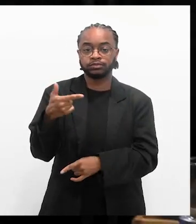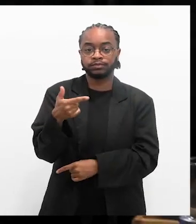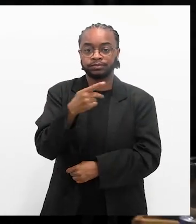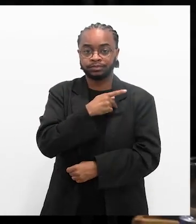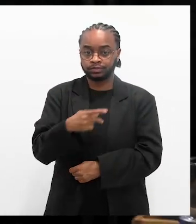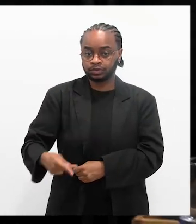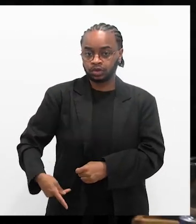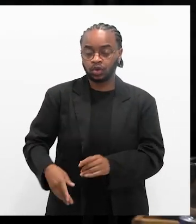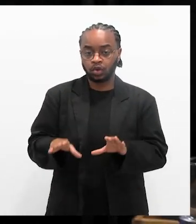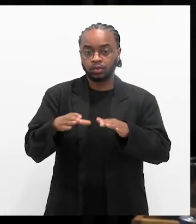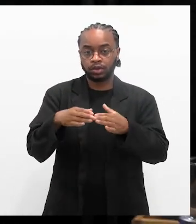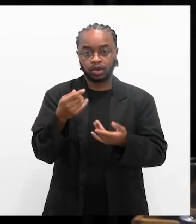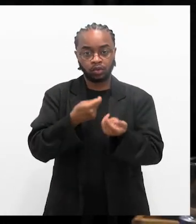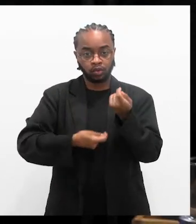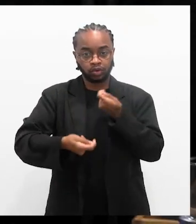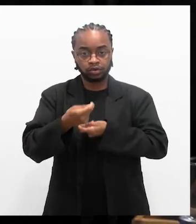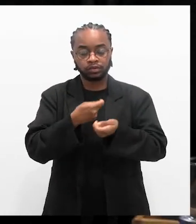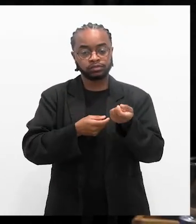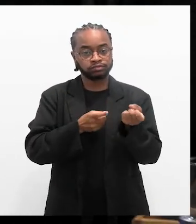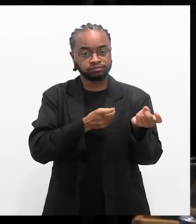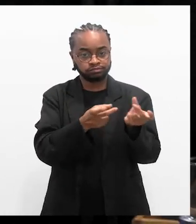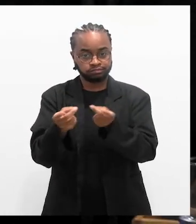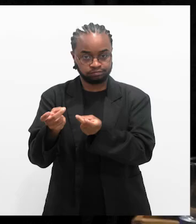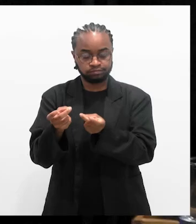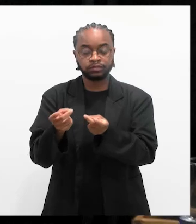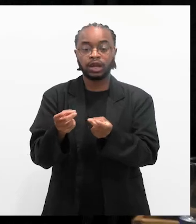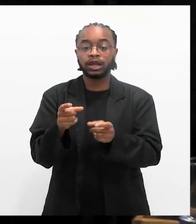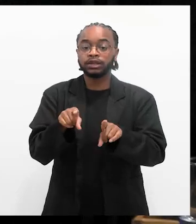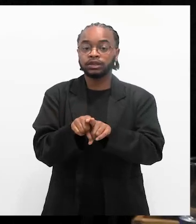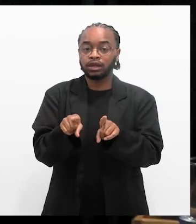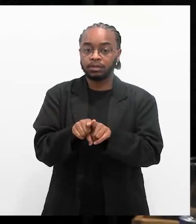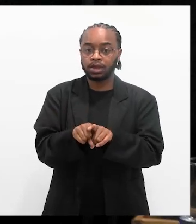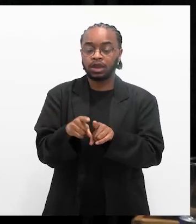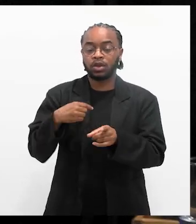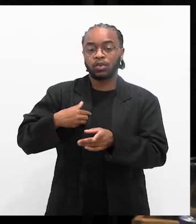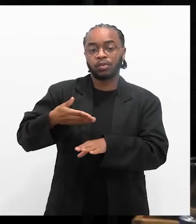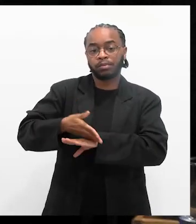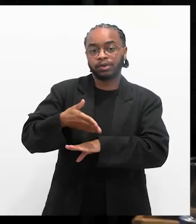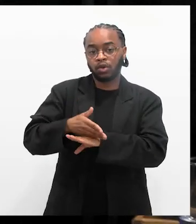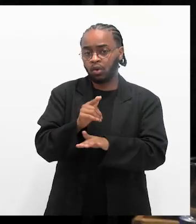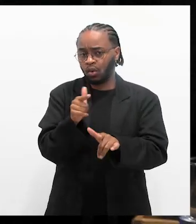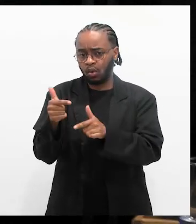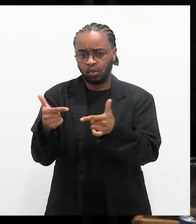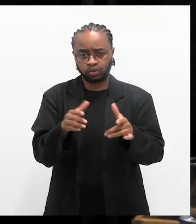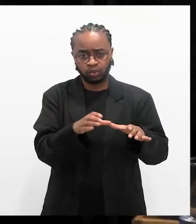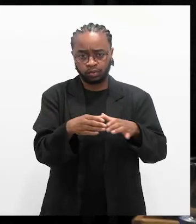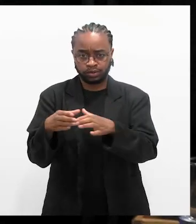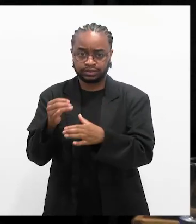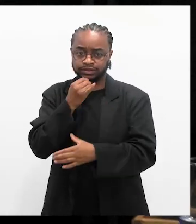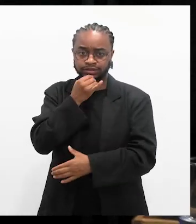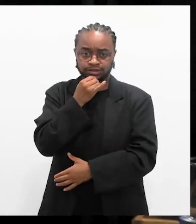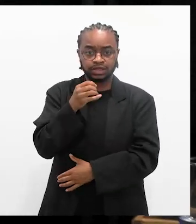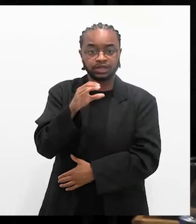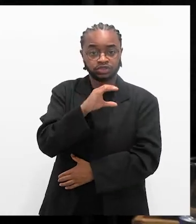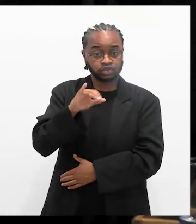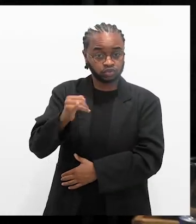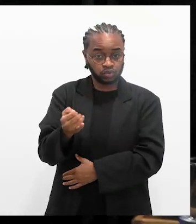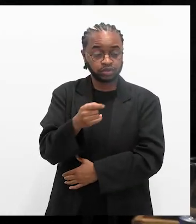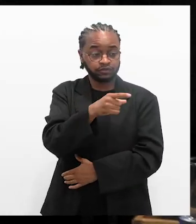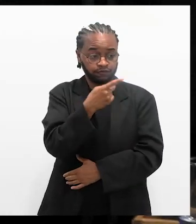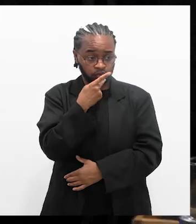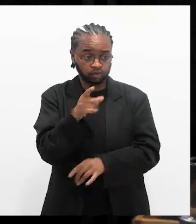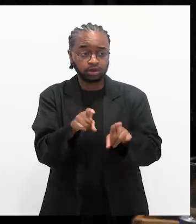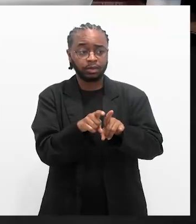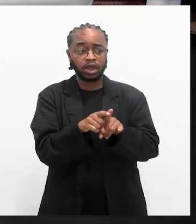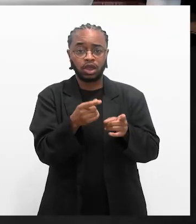vice-presidente de Economia, Indústria e Comércio, né? Também sou membro de outras comissões, como a CCJ. Economia